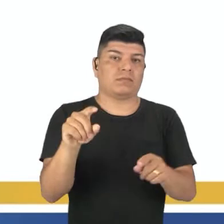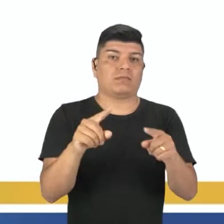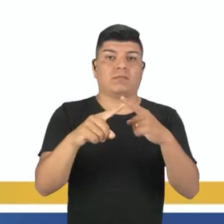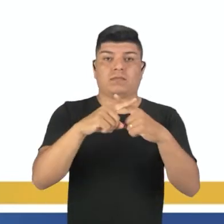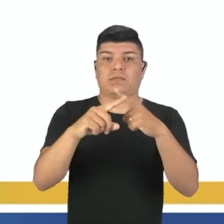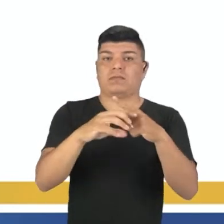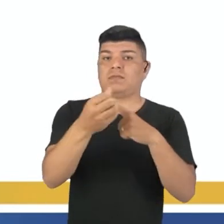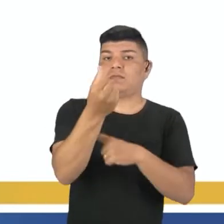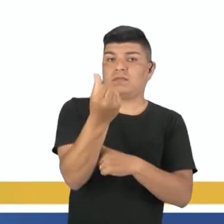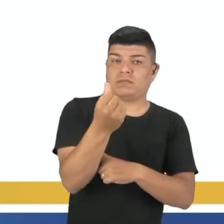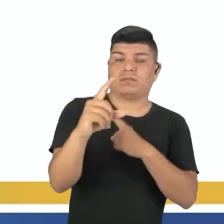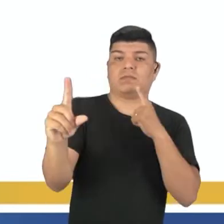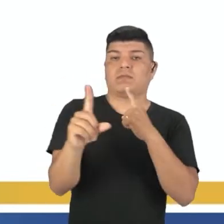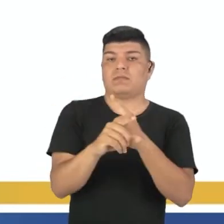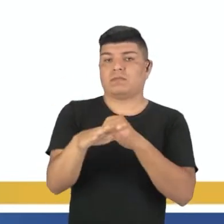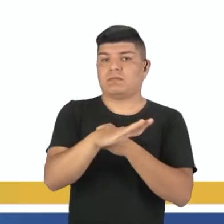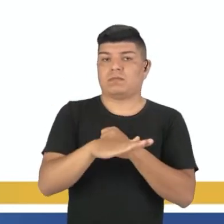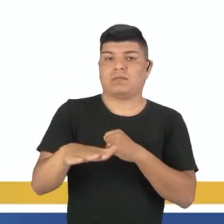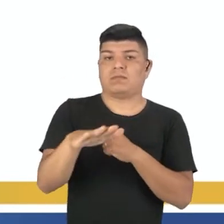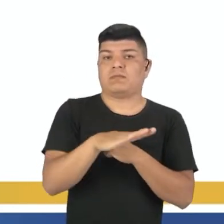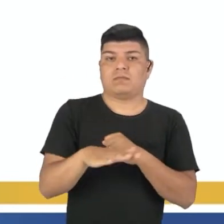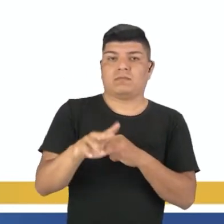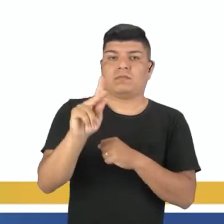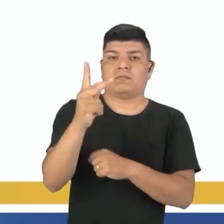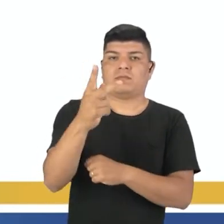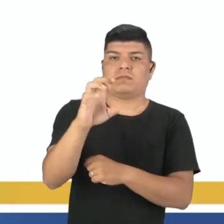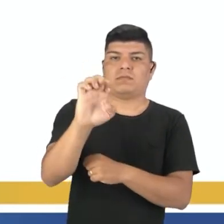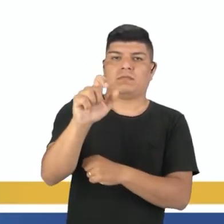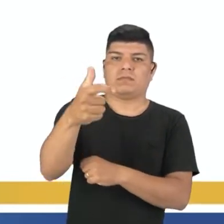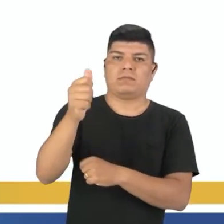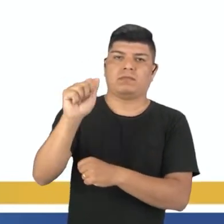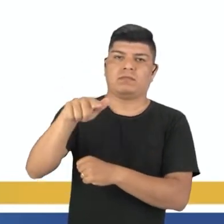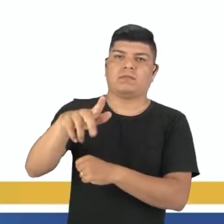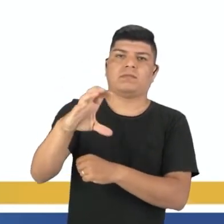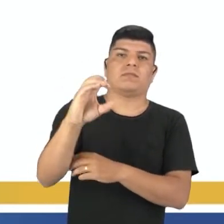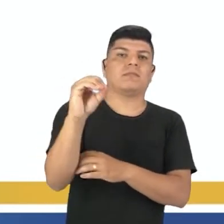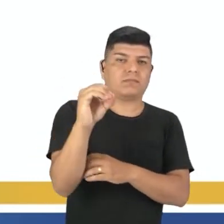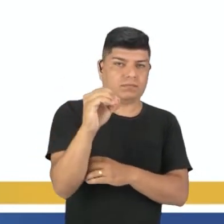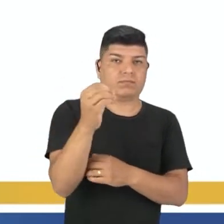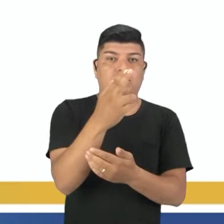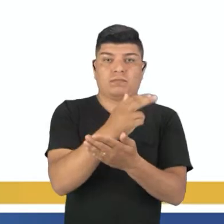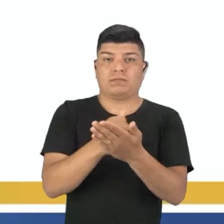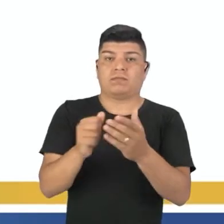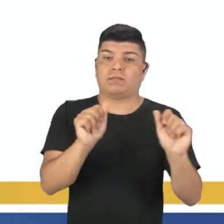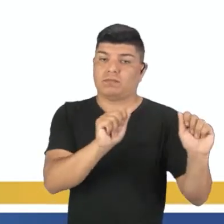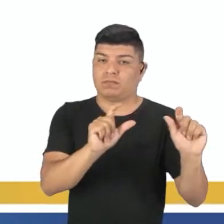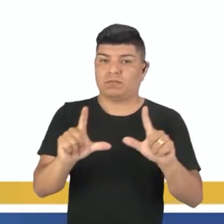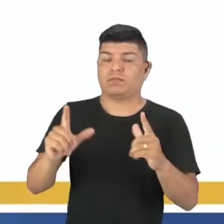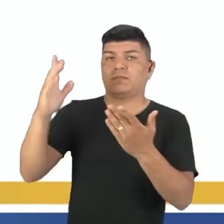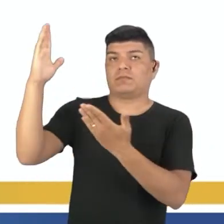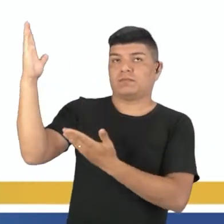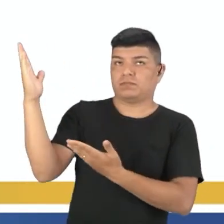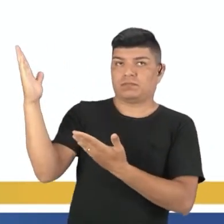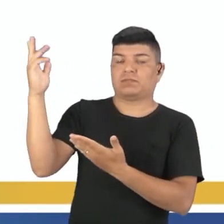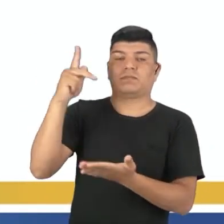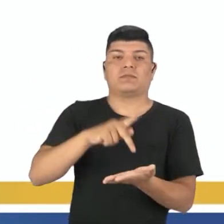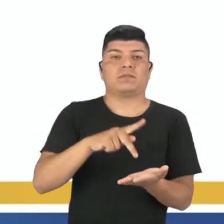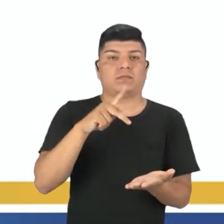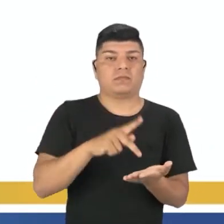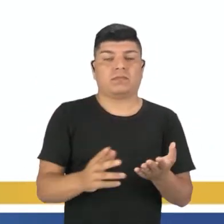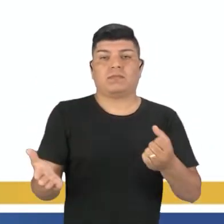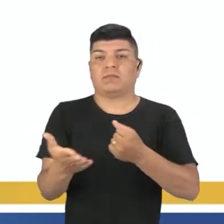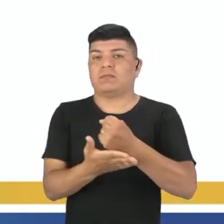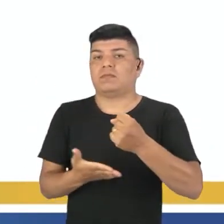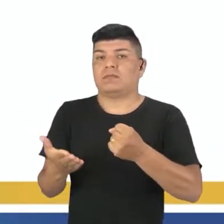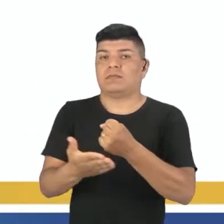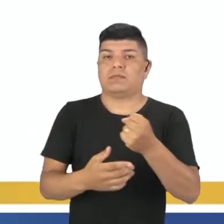a área aí da superfície, né, desse hexágono aí, dessa figura que nós estamos mencionando, que é, na verdade, a base